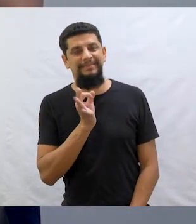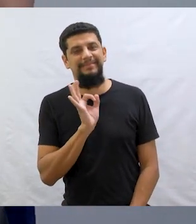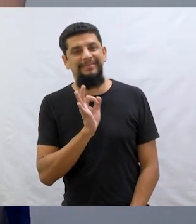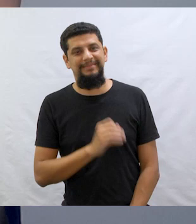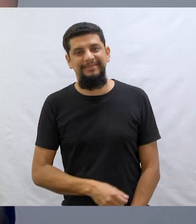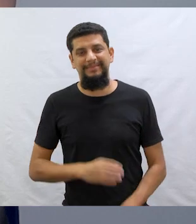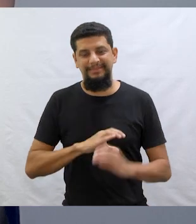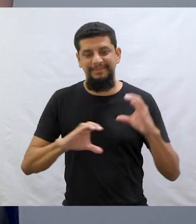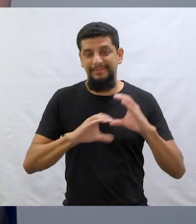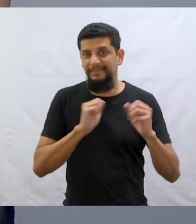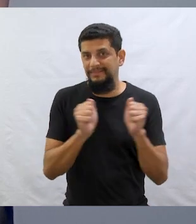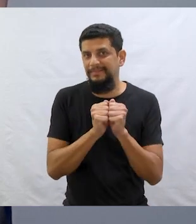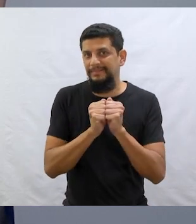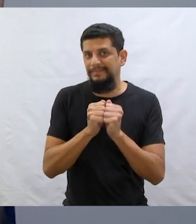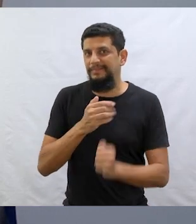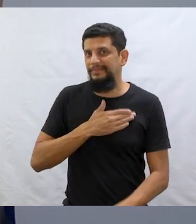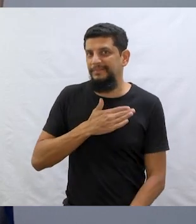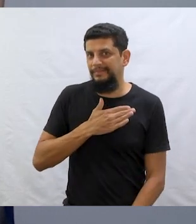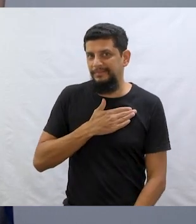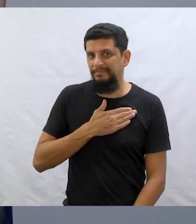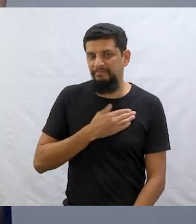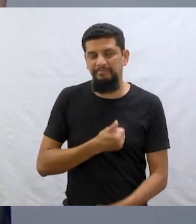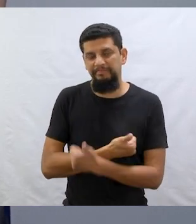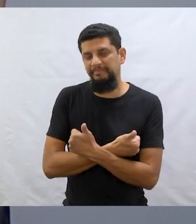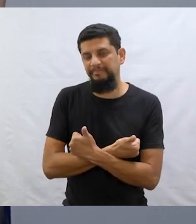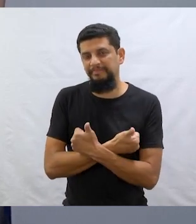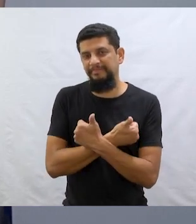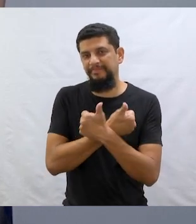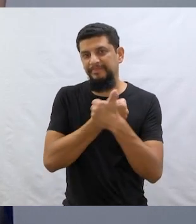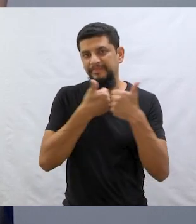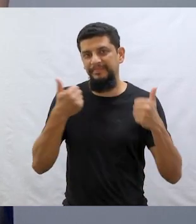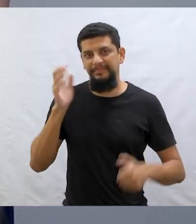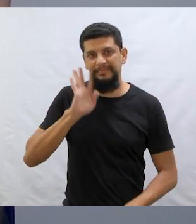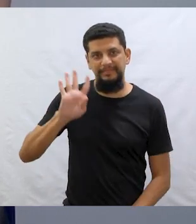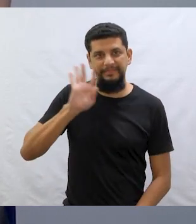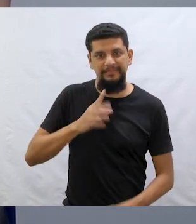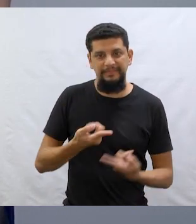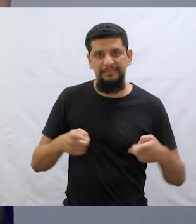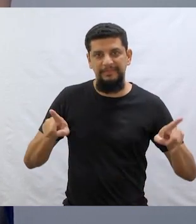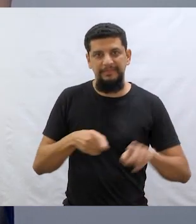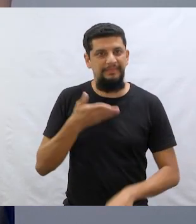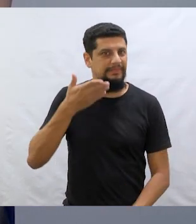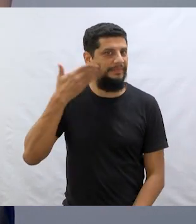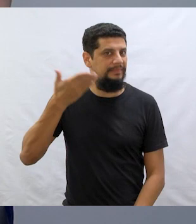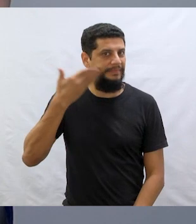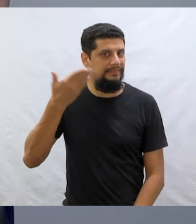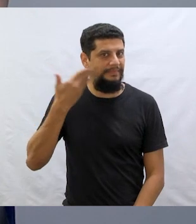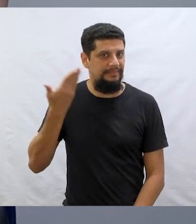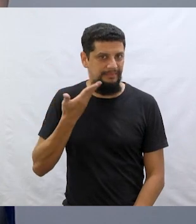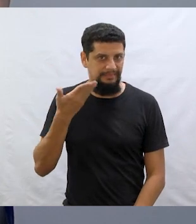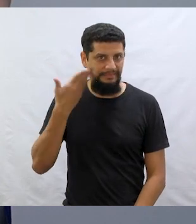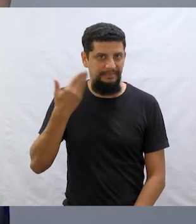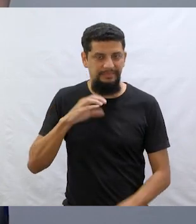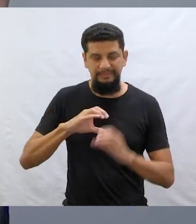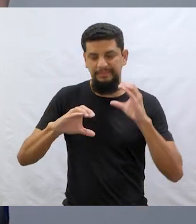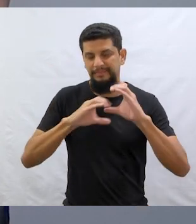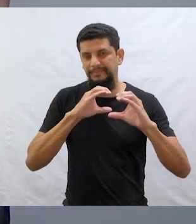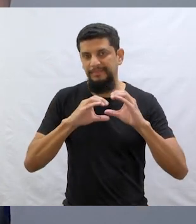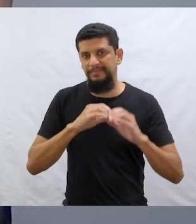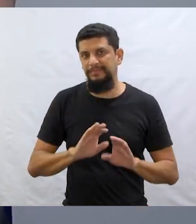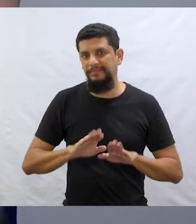Isso! Cantaram aí? Muito gostosa essa musiquinha, né? Bem facinho de fazer, de